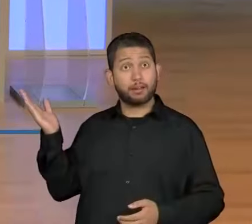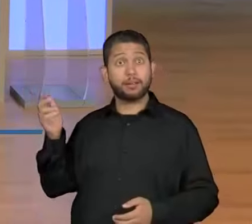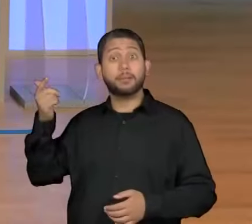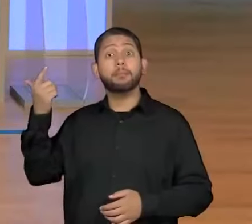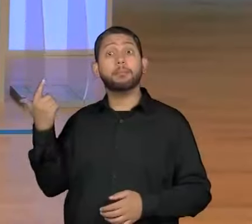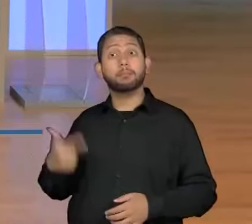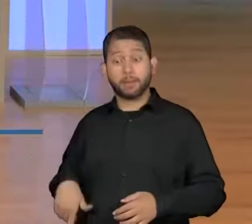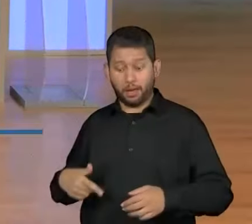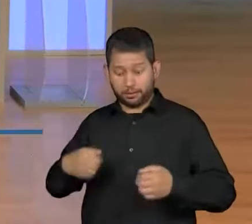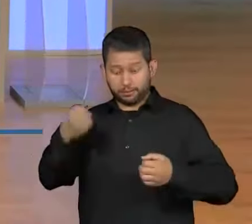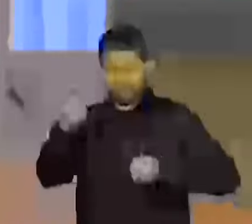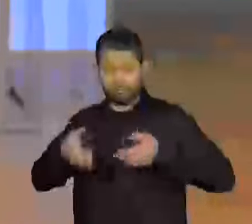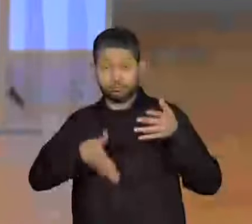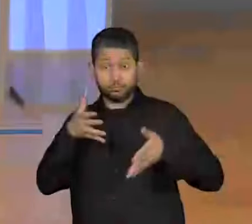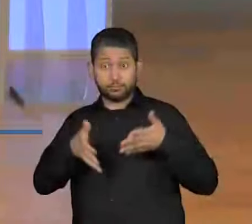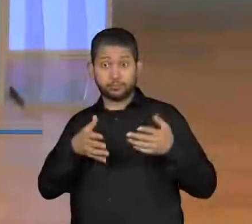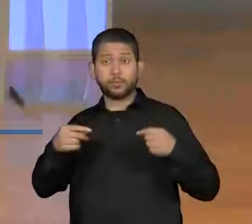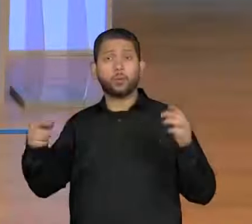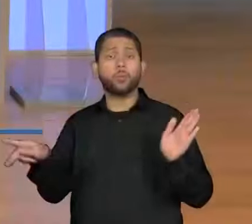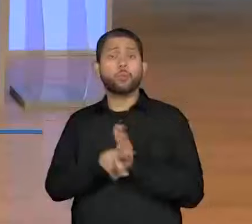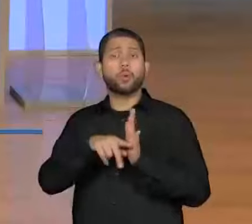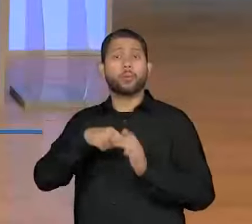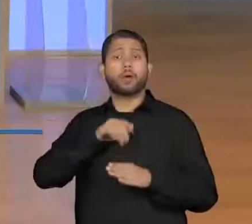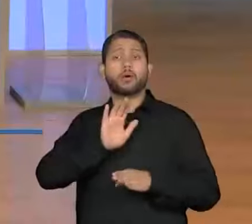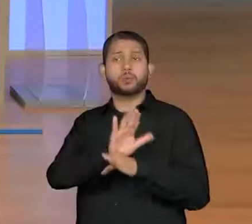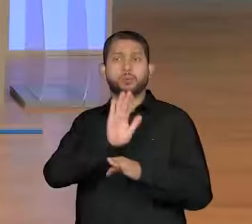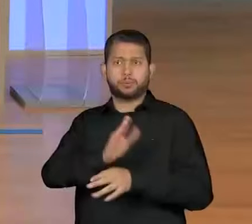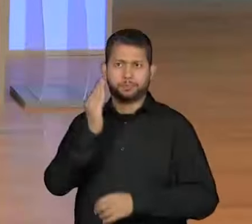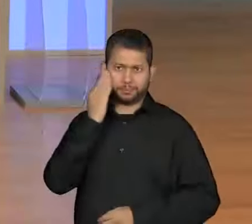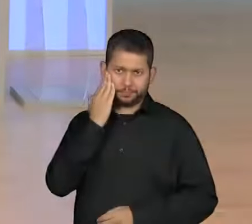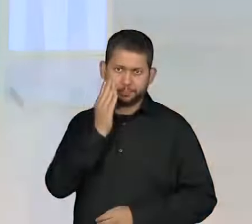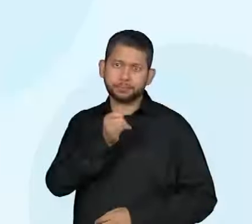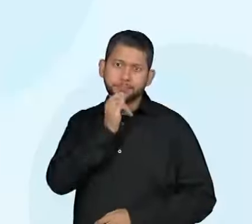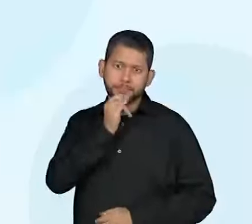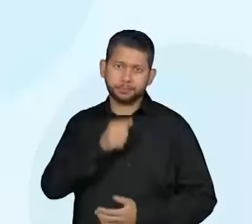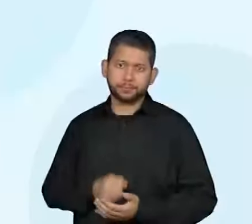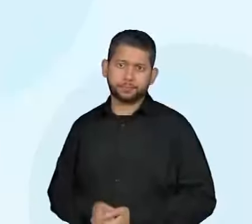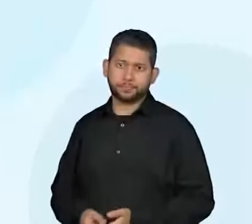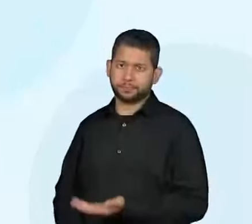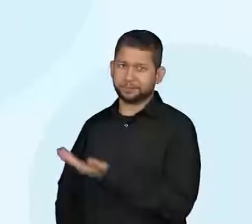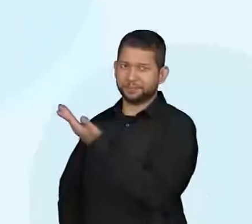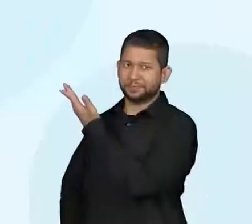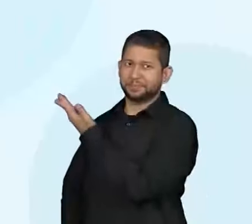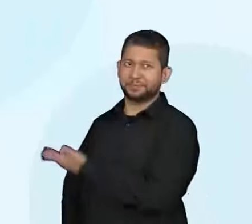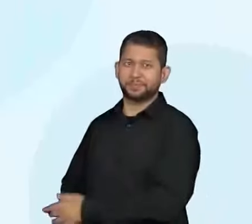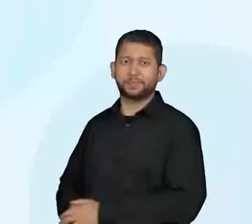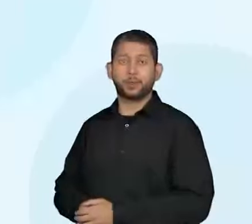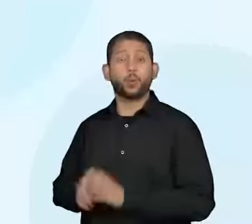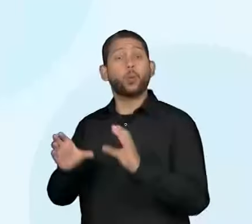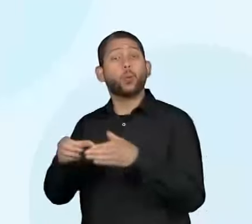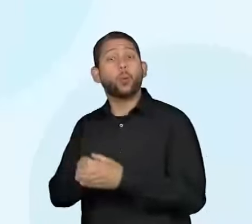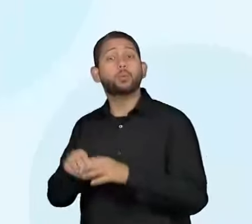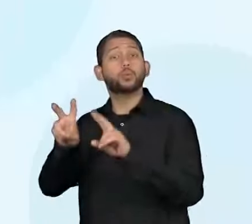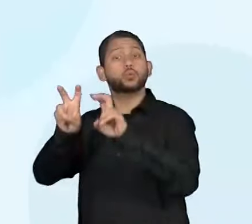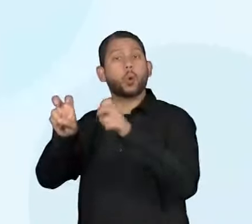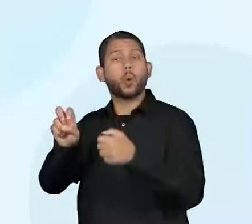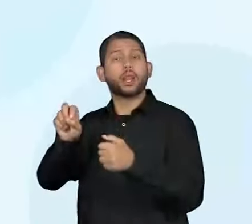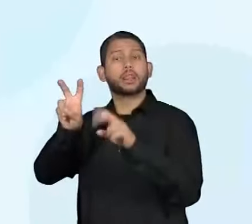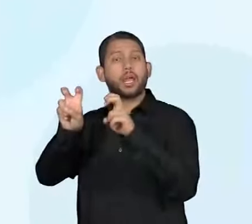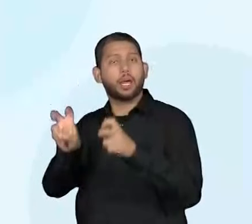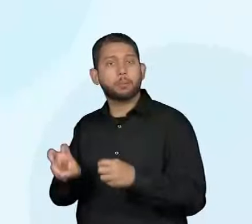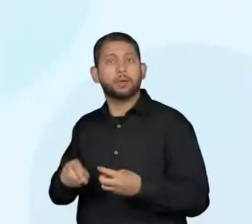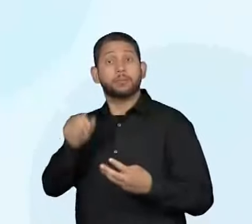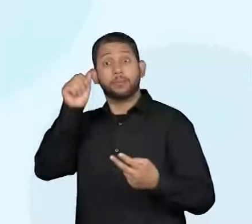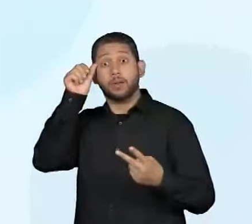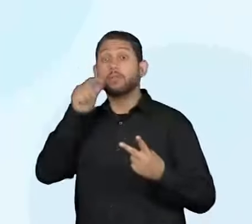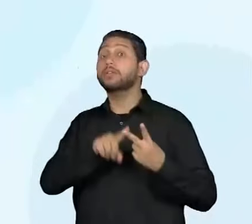de ideias, né? Cada grupo escolhe um tema sobre sua cidade, registrar as fontes em que realizaram a